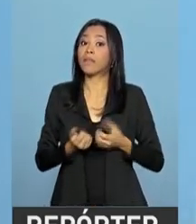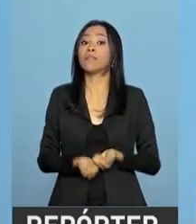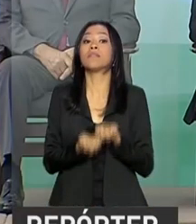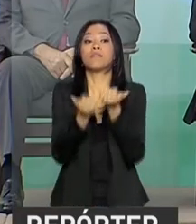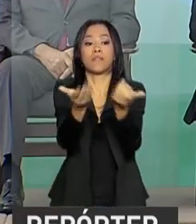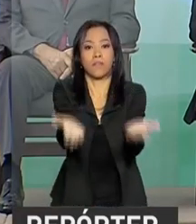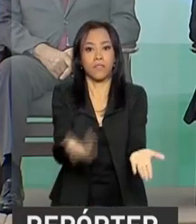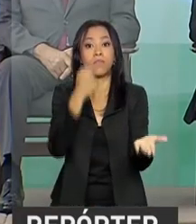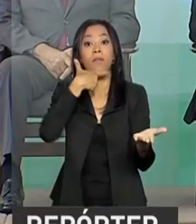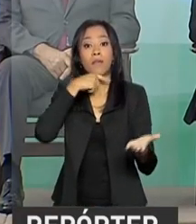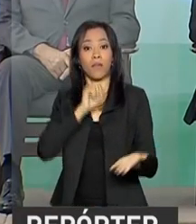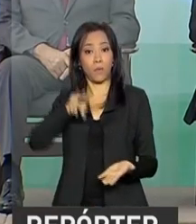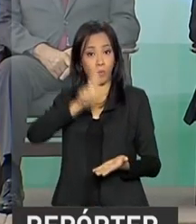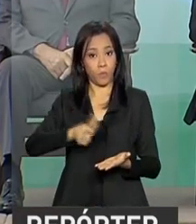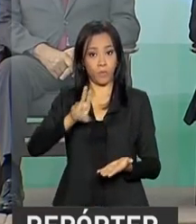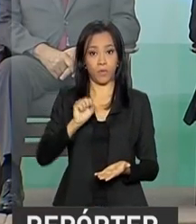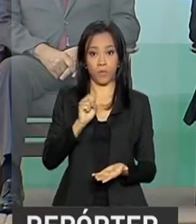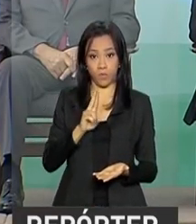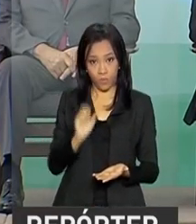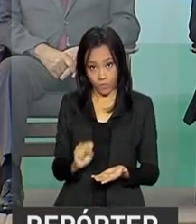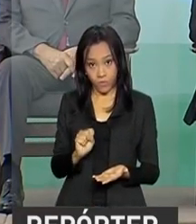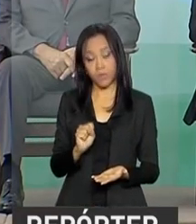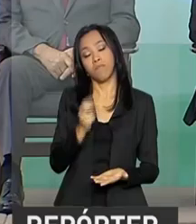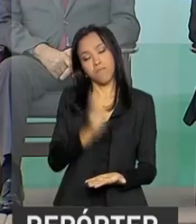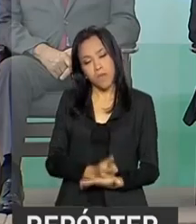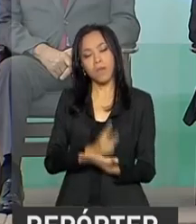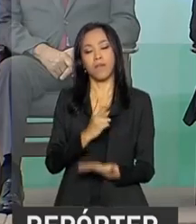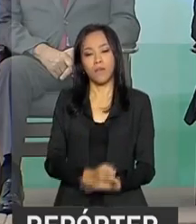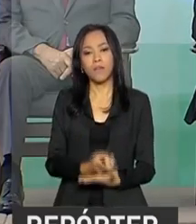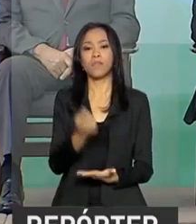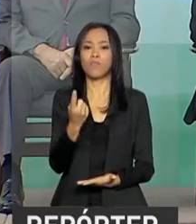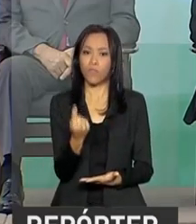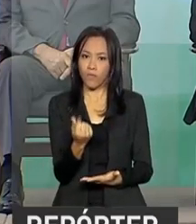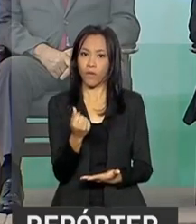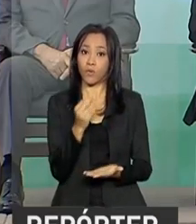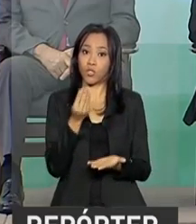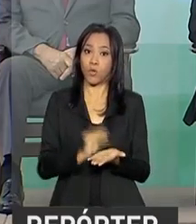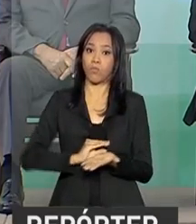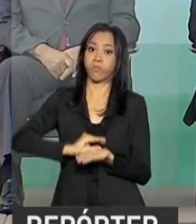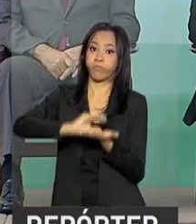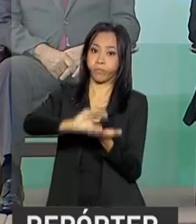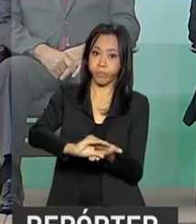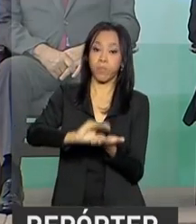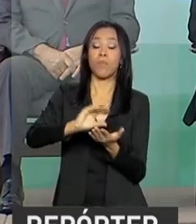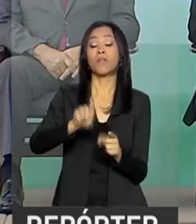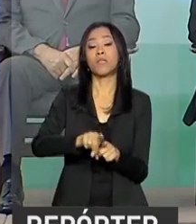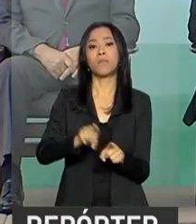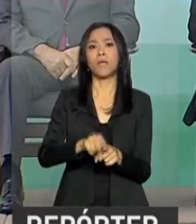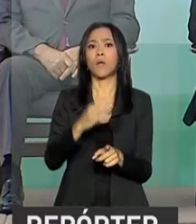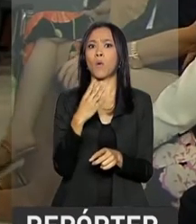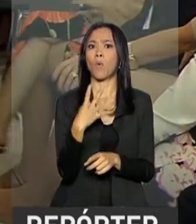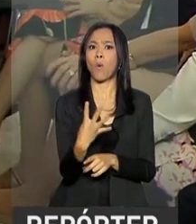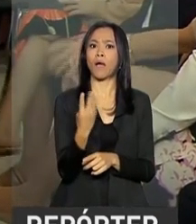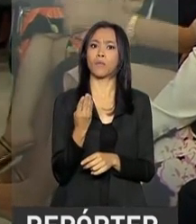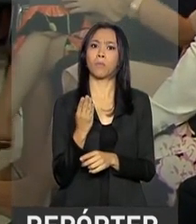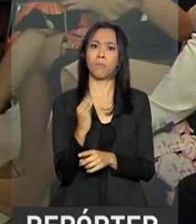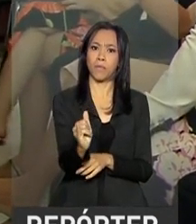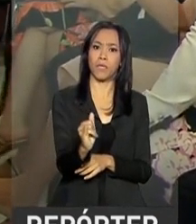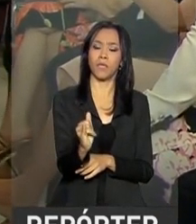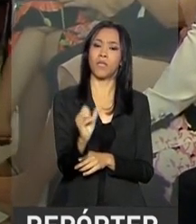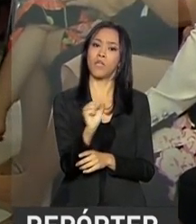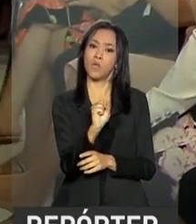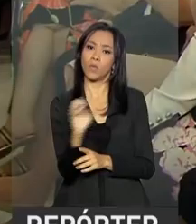utiliza o sus isso com o mesmo orçamento e redução de gastos de mais de 4 bilhões e